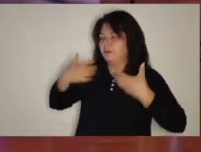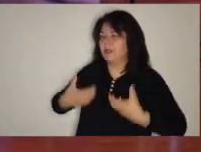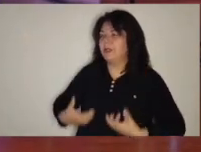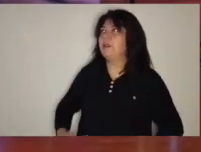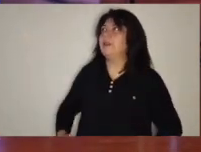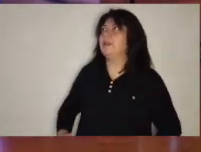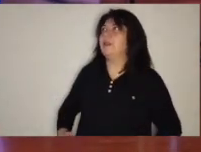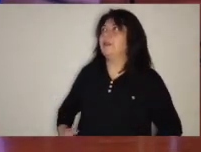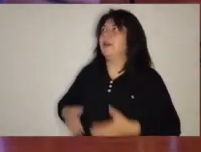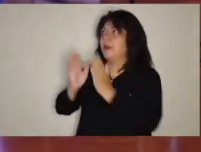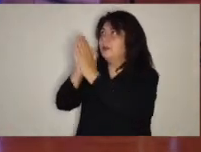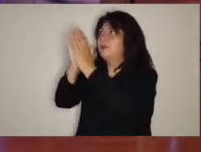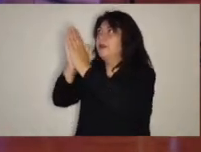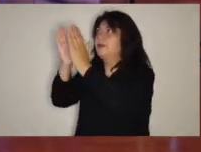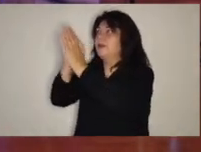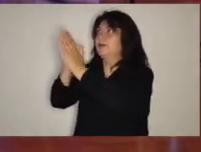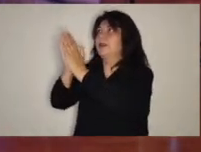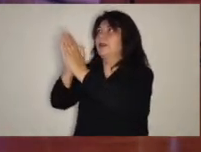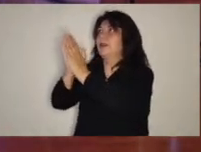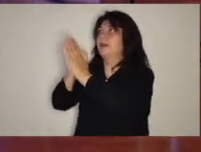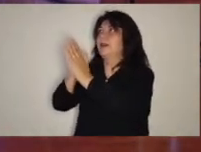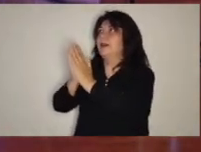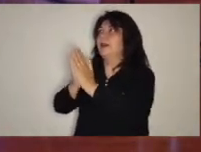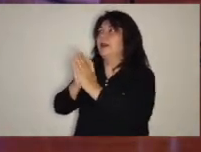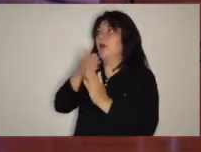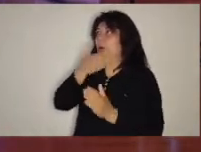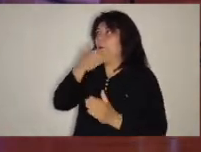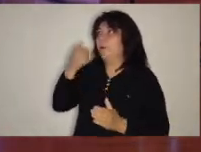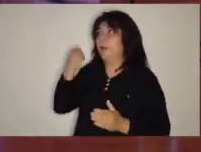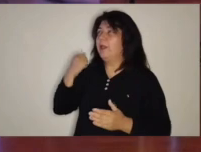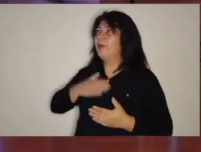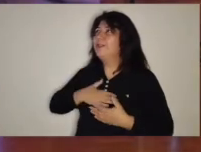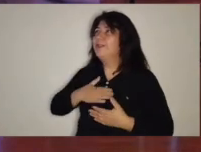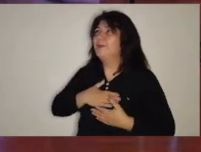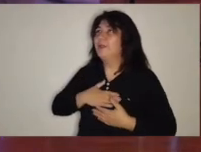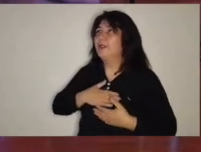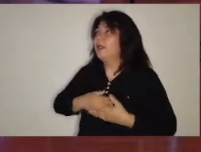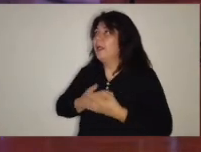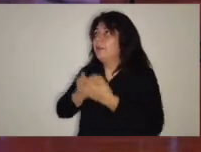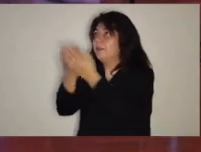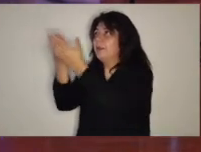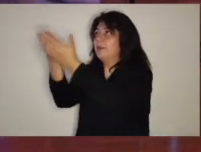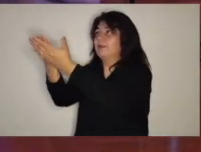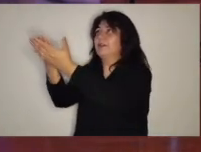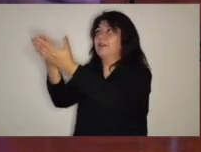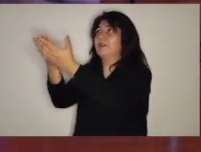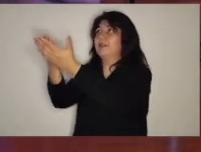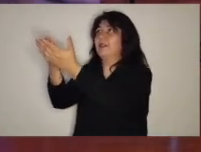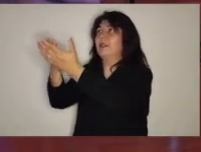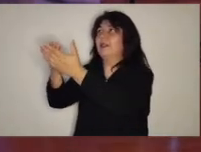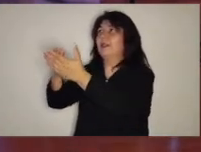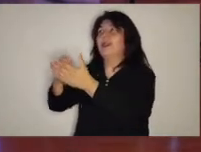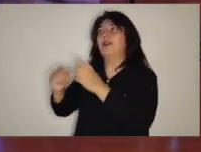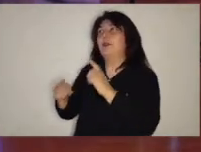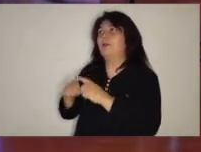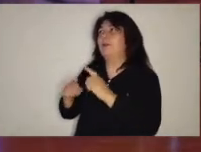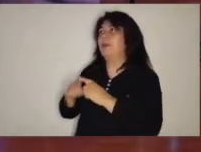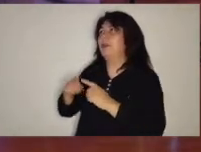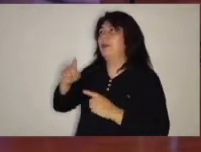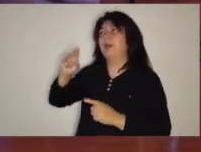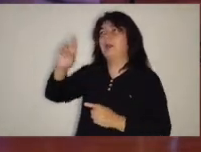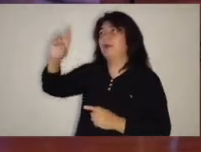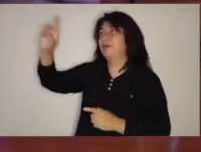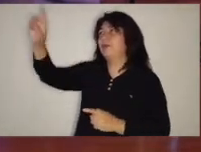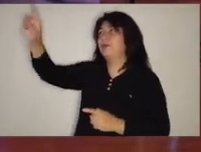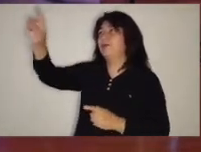aqui para entregar a minha melhor adoração a Ti, Senhor. Eu estou aqui, Senhor, para dizer que o Senhor é grande, que o Senhor é bom.